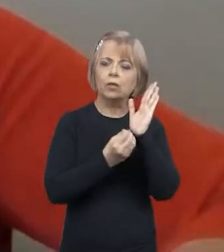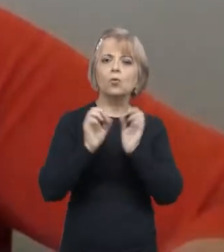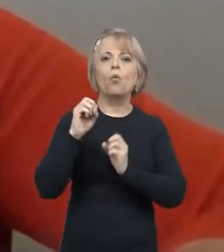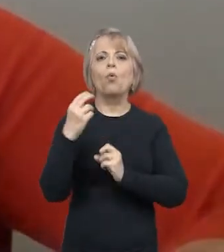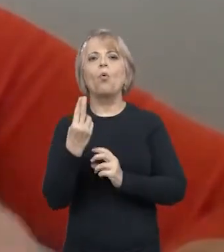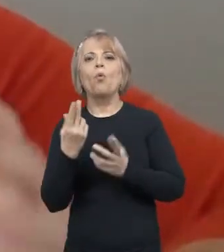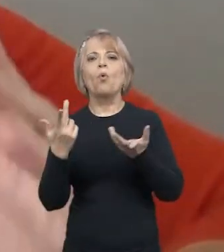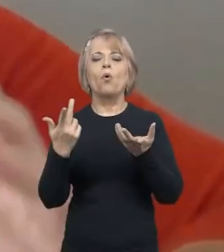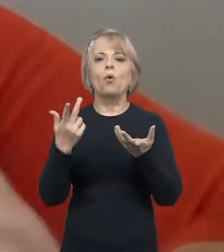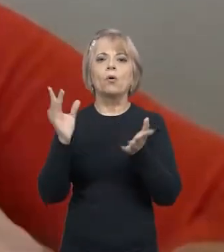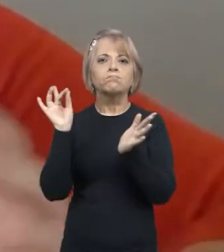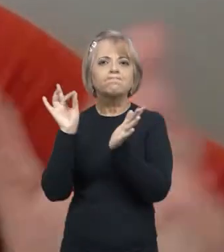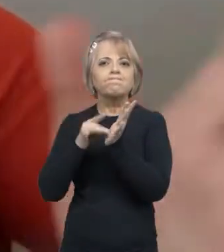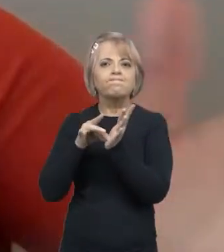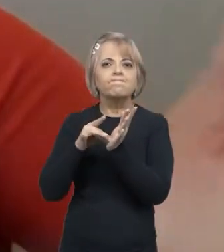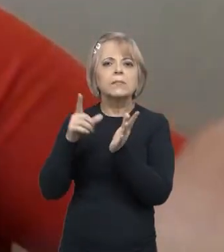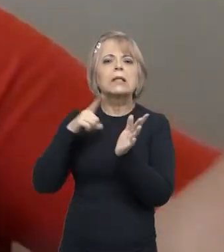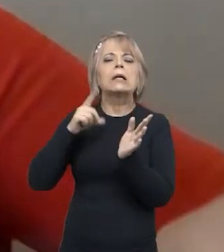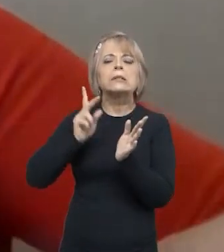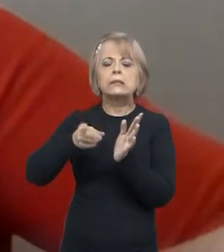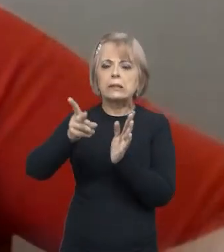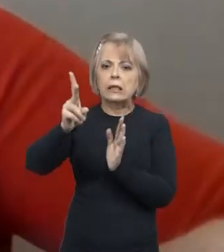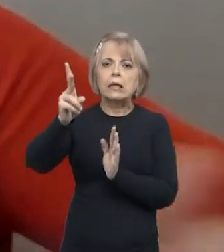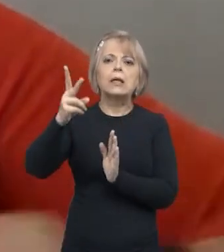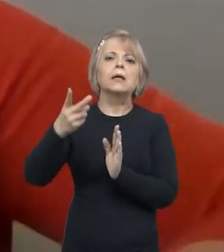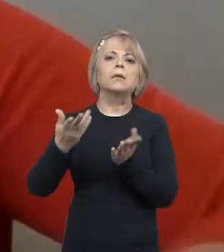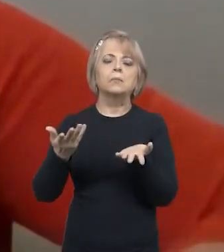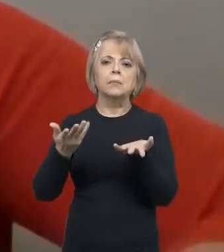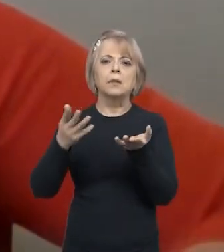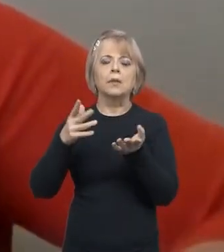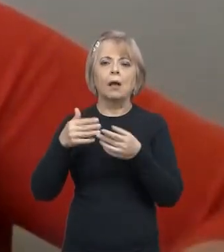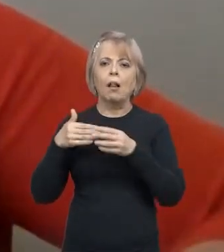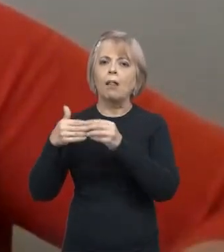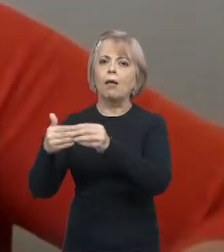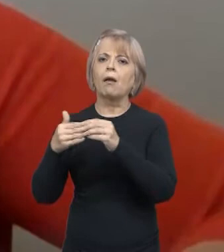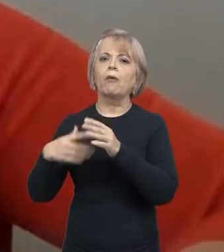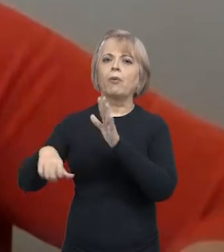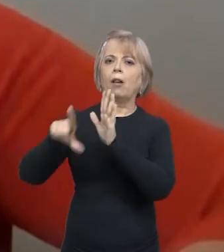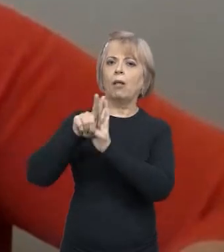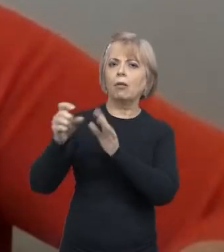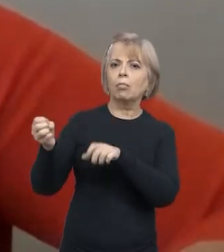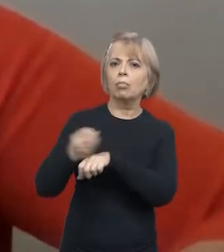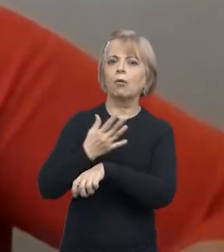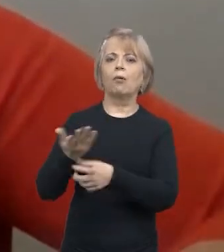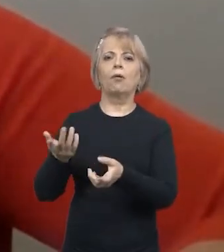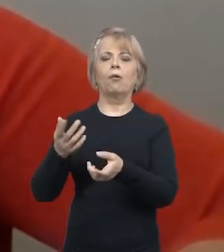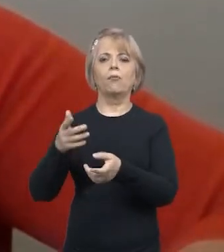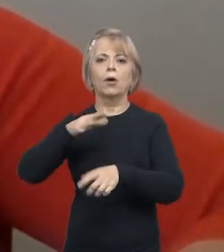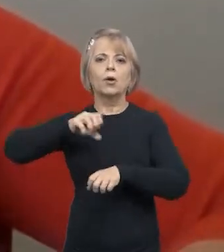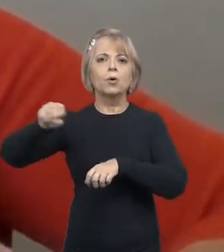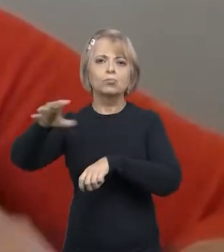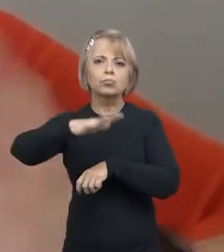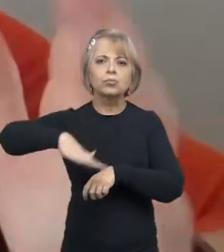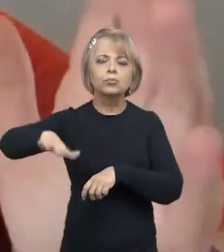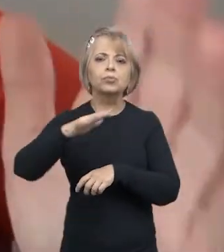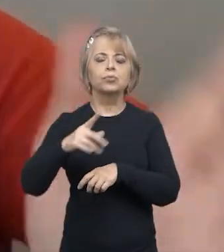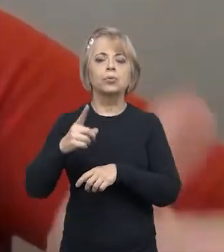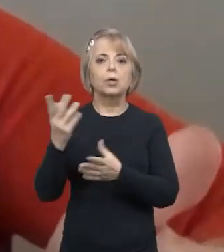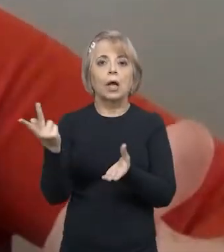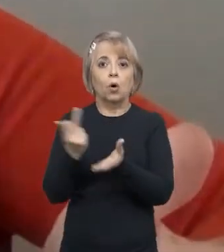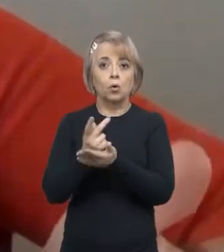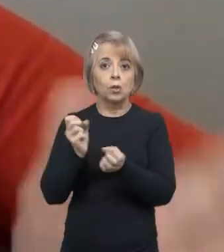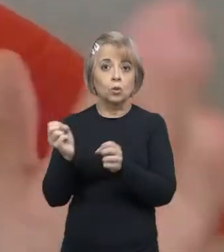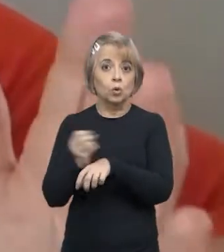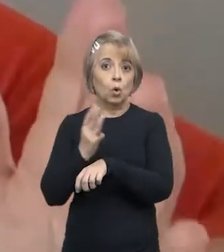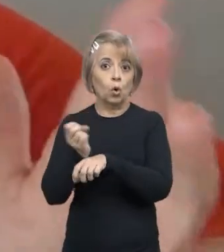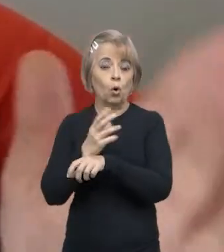se atualizando e levando essa atualização aos promotores. Novas leis, nova jurisprudência, novos precedentes, tudo isso o